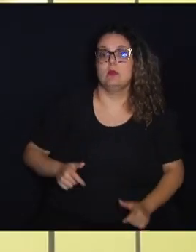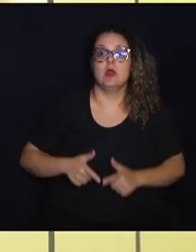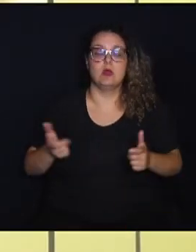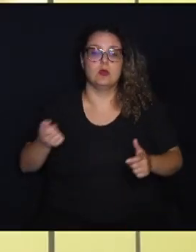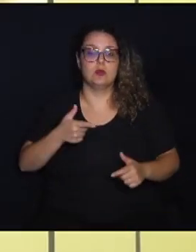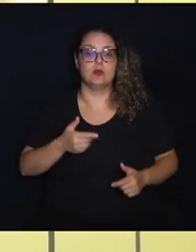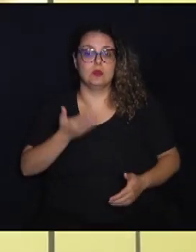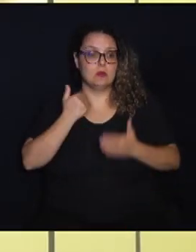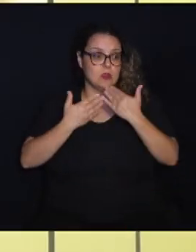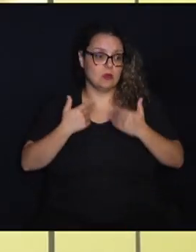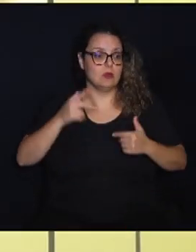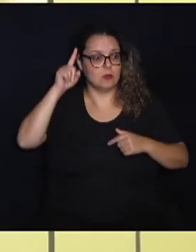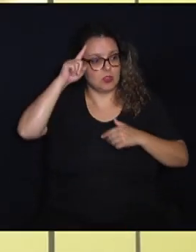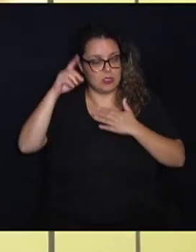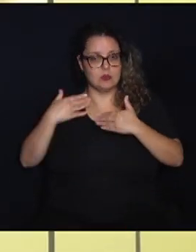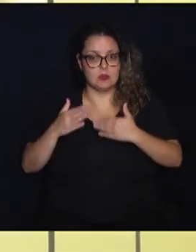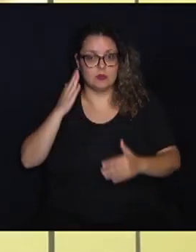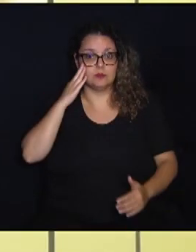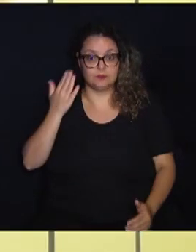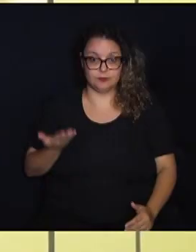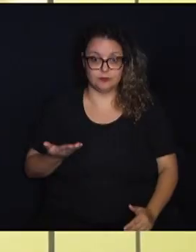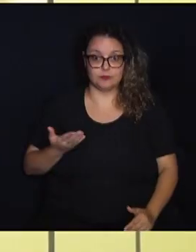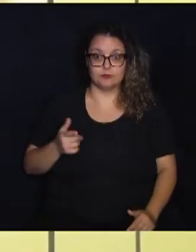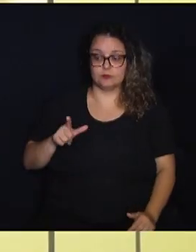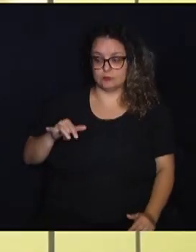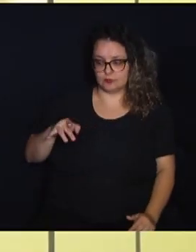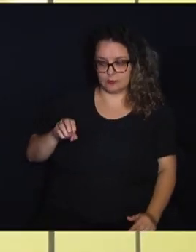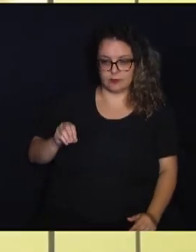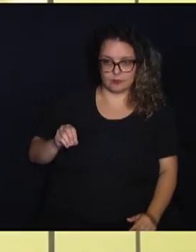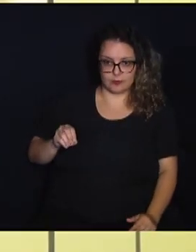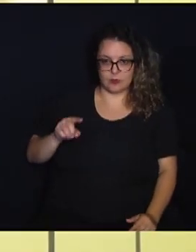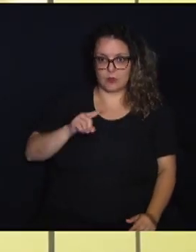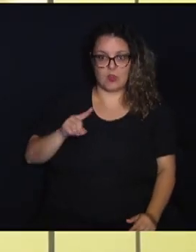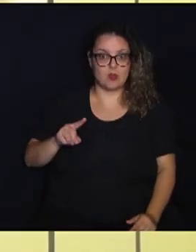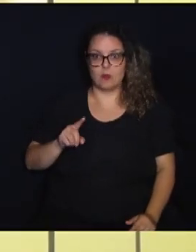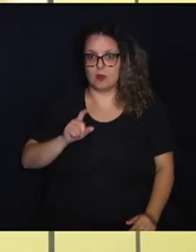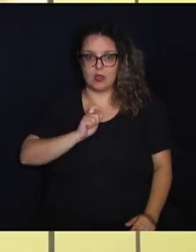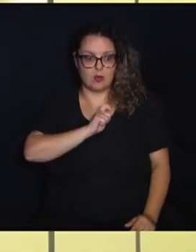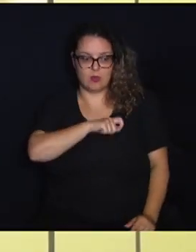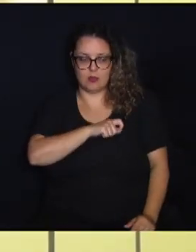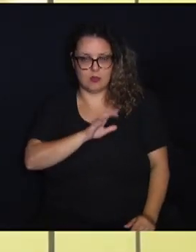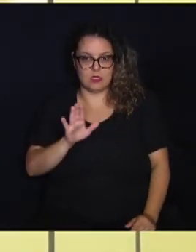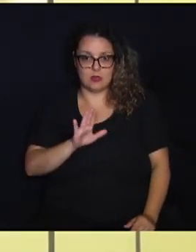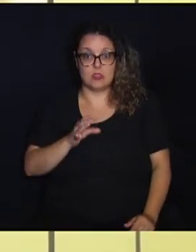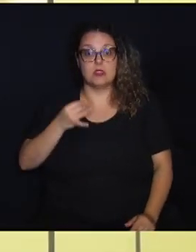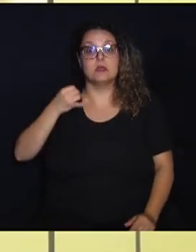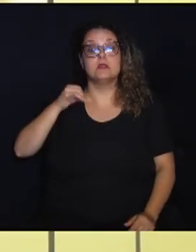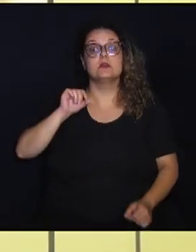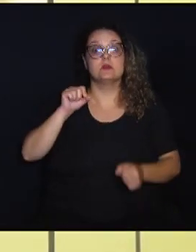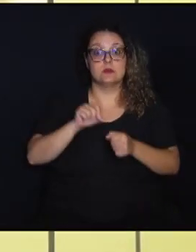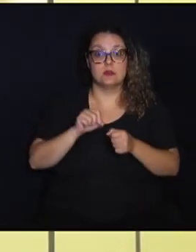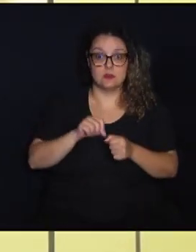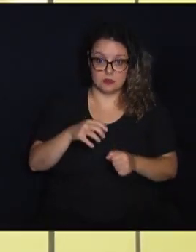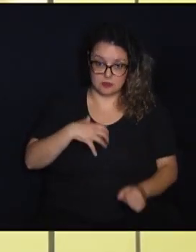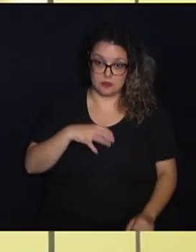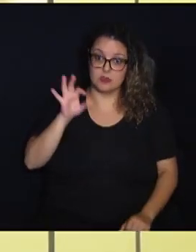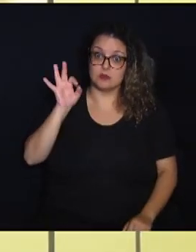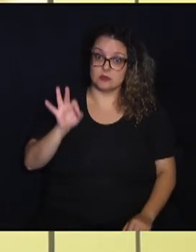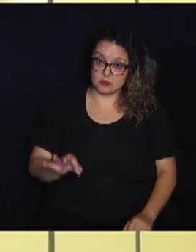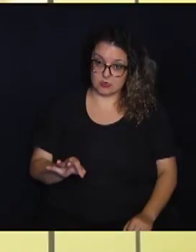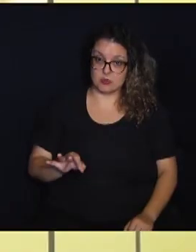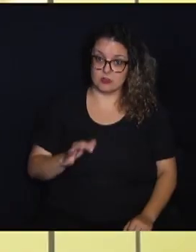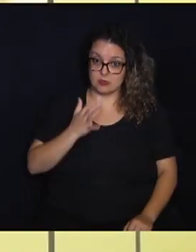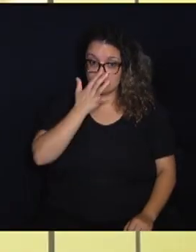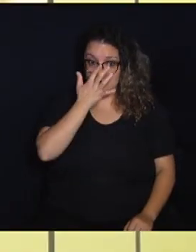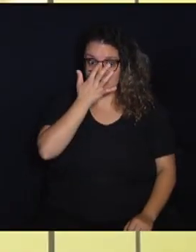vem ingerindo. Sim. Entendeu? Então o lixo, ele não é o vilão, desde que ele seja feito de maneira correta. É